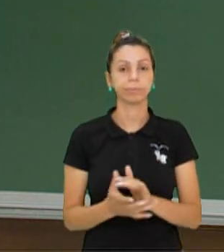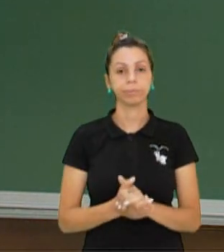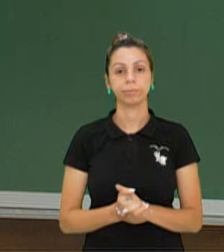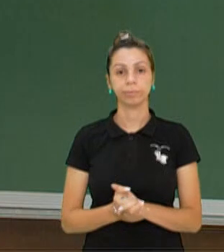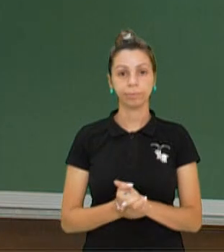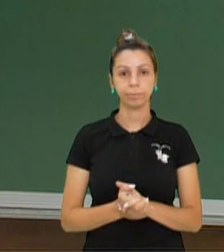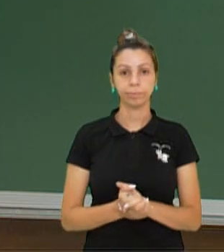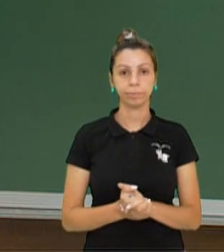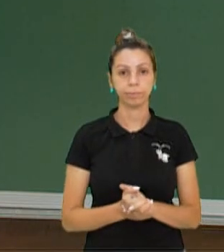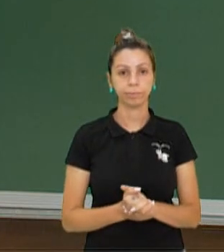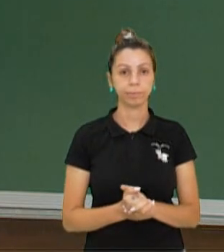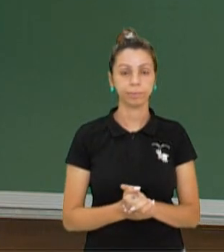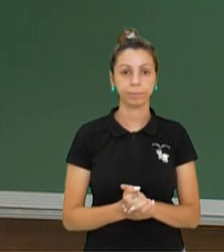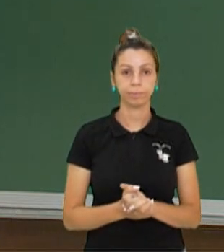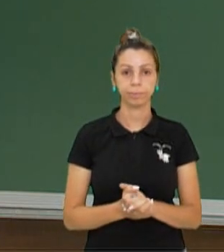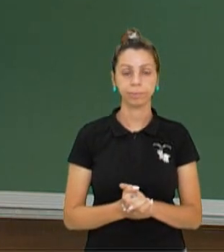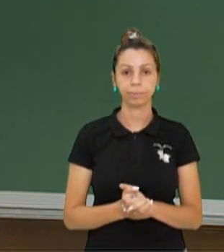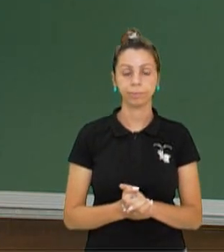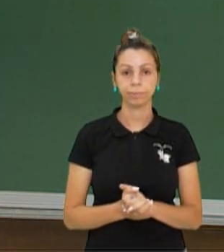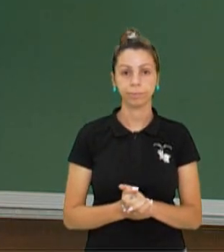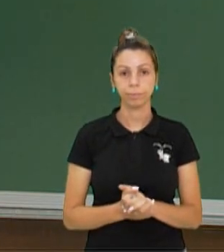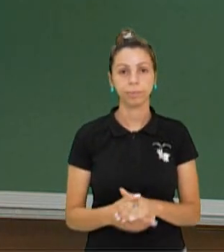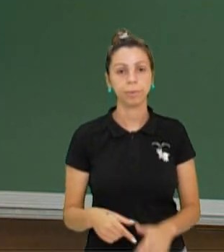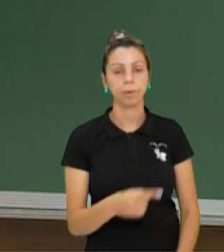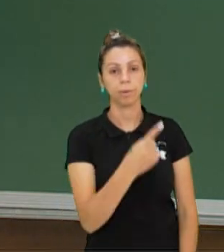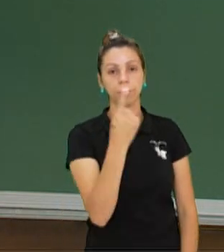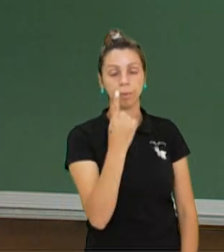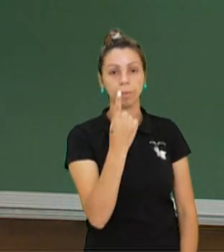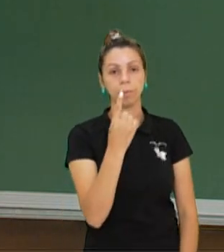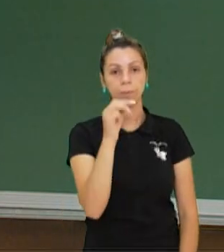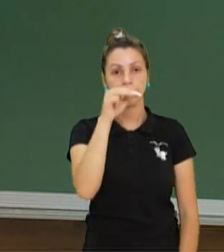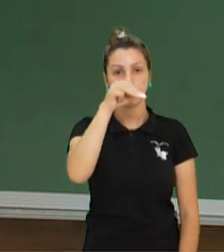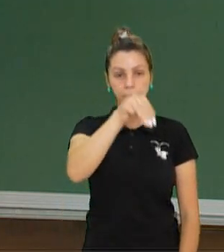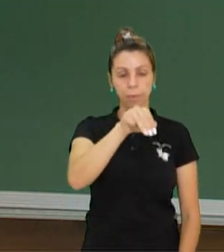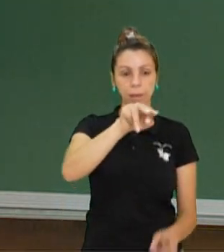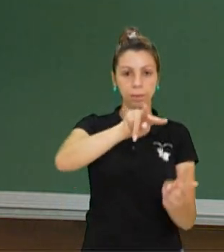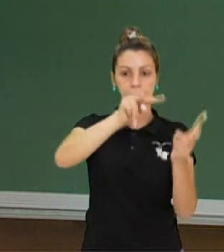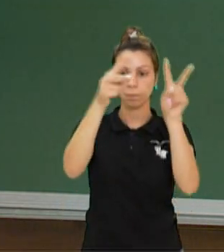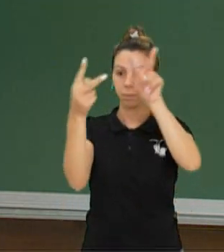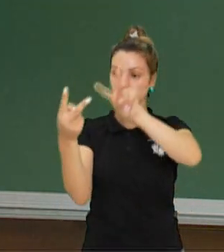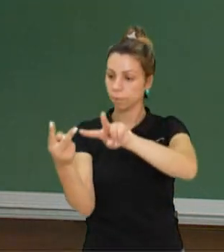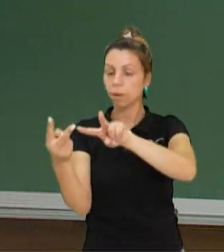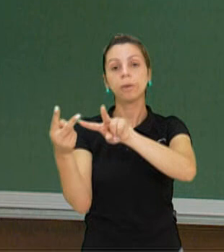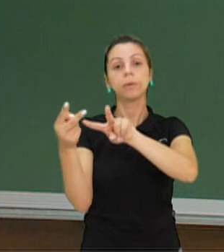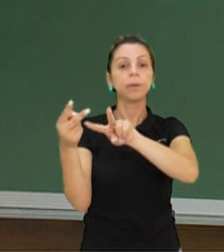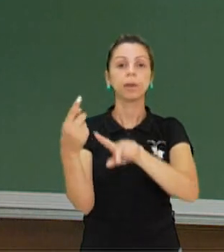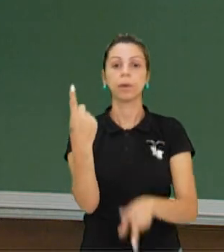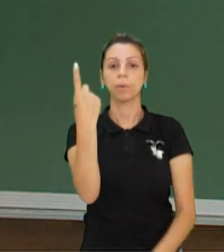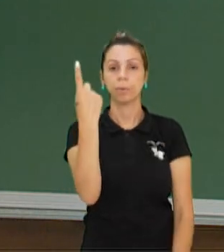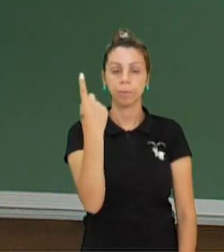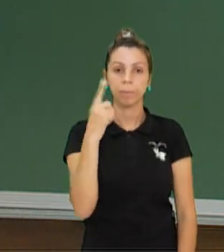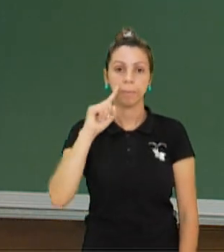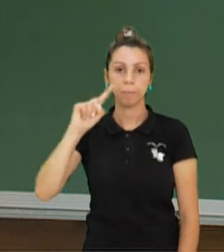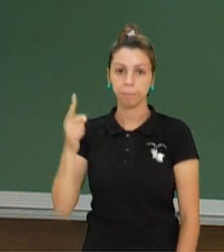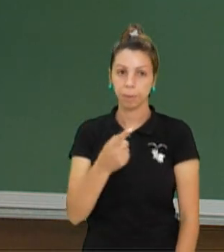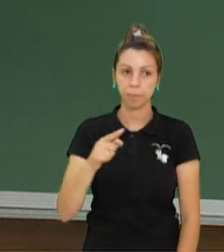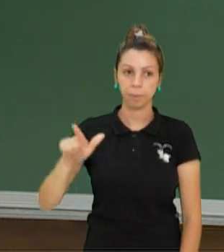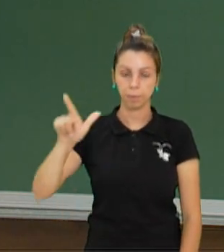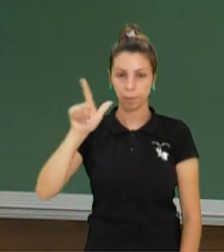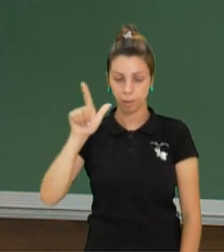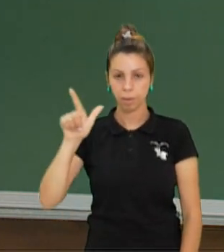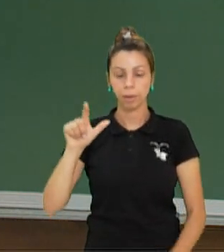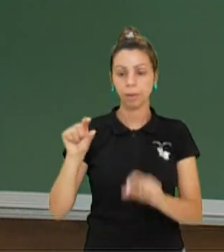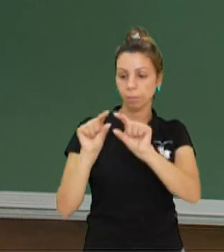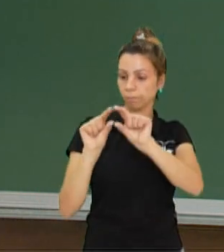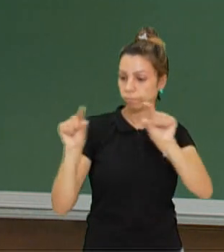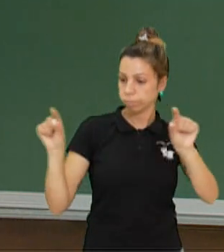Que 1 metro cúbico equivale a 1.000 litros. Então, eu pego esse valor e multiplico por 1.000 e vou ter